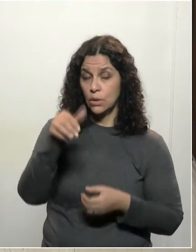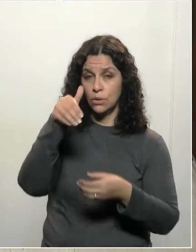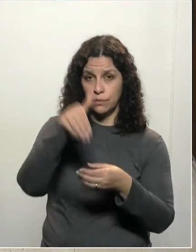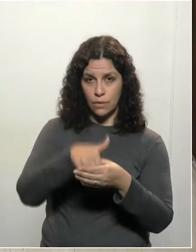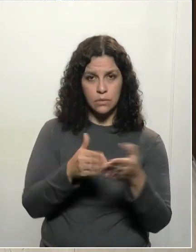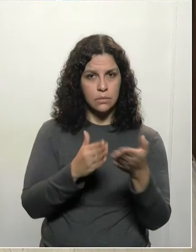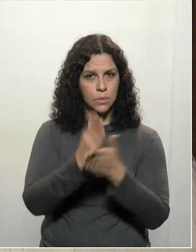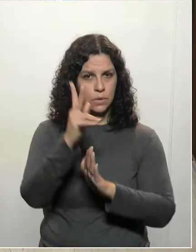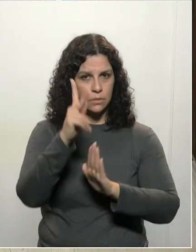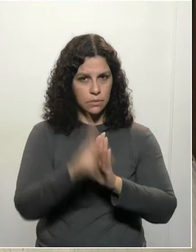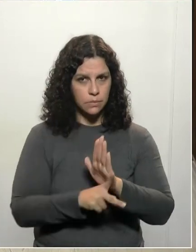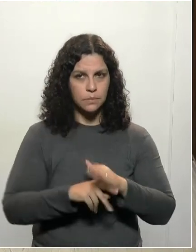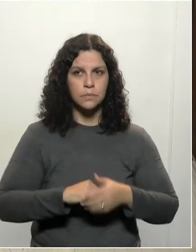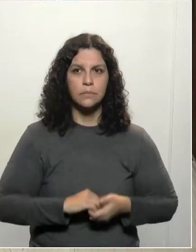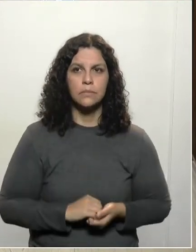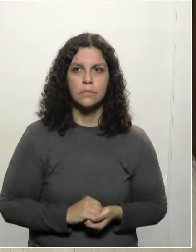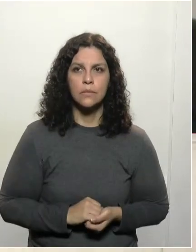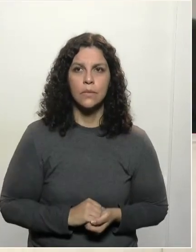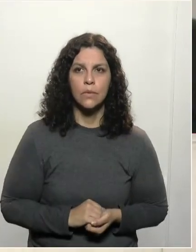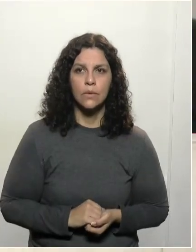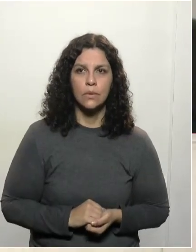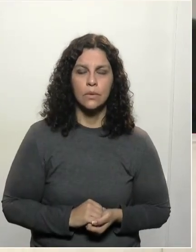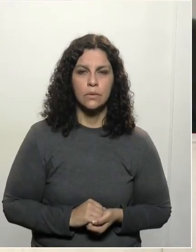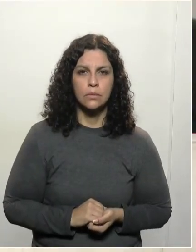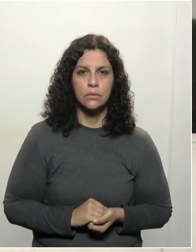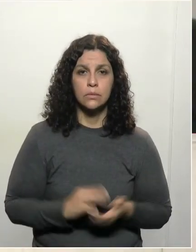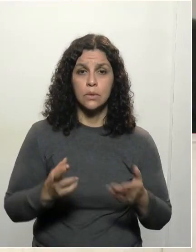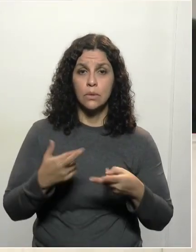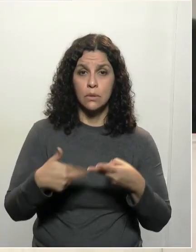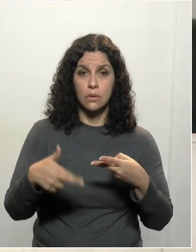Votos. Está aprovado o projeto.